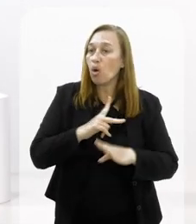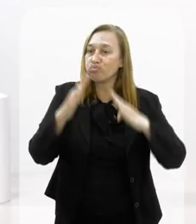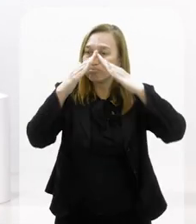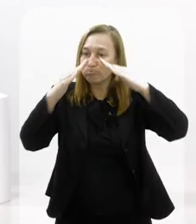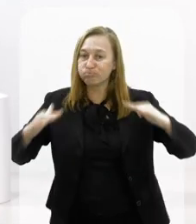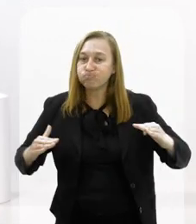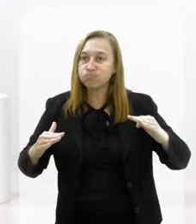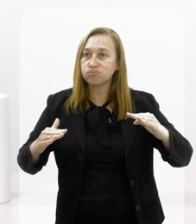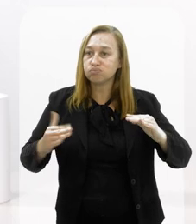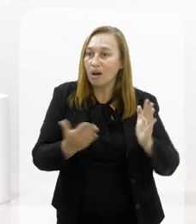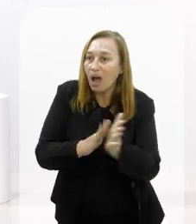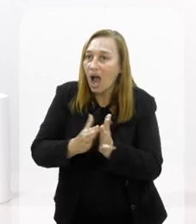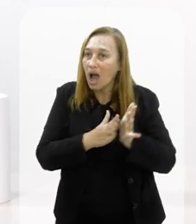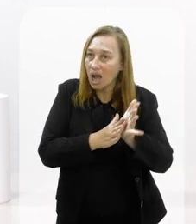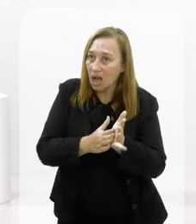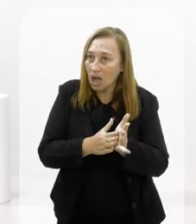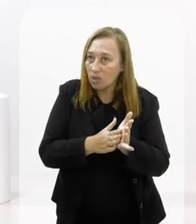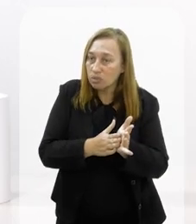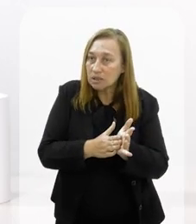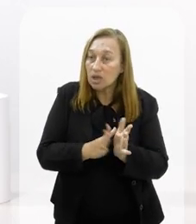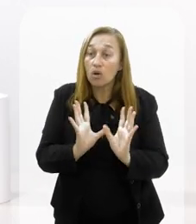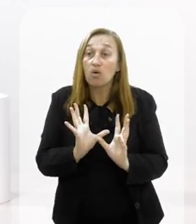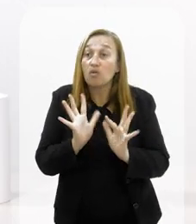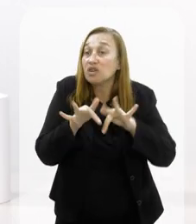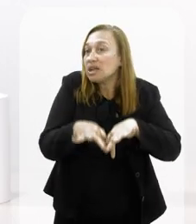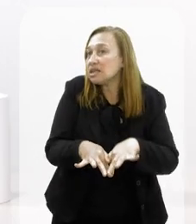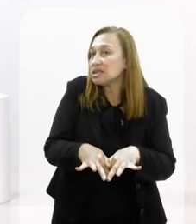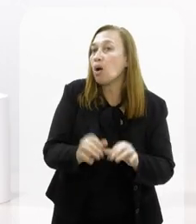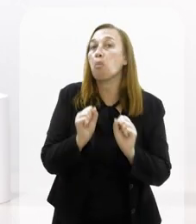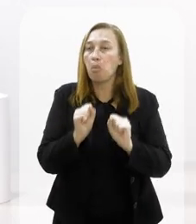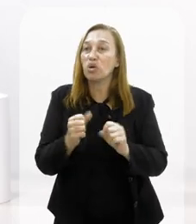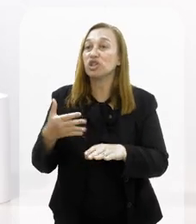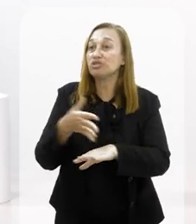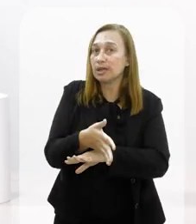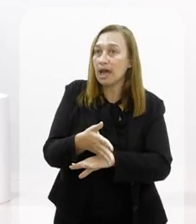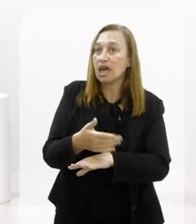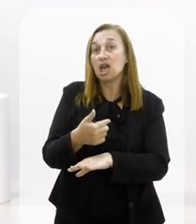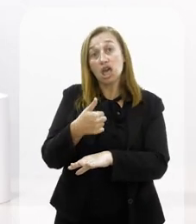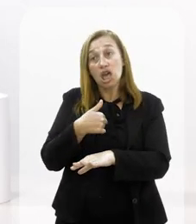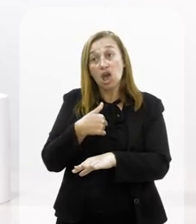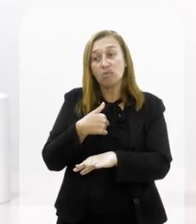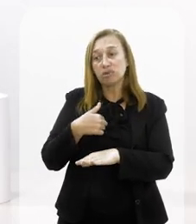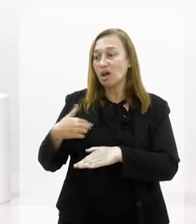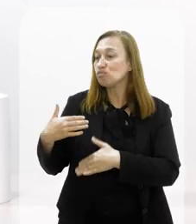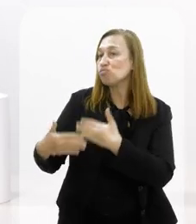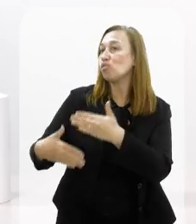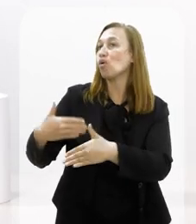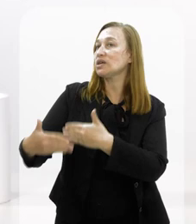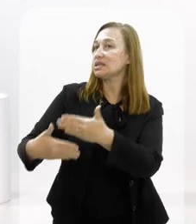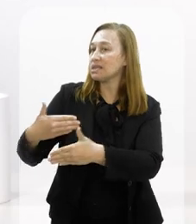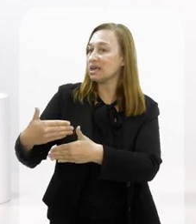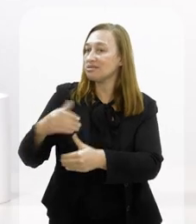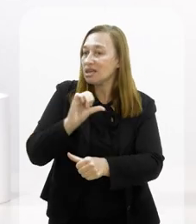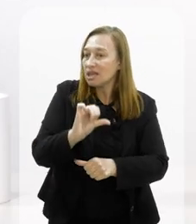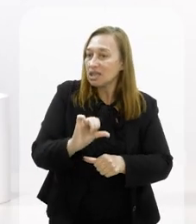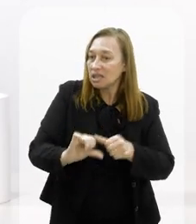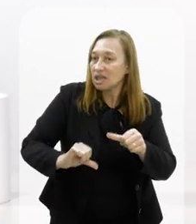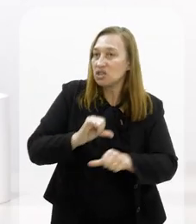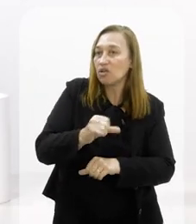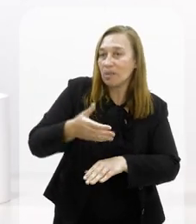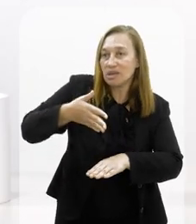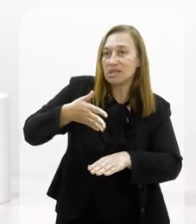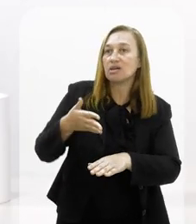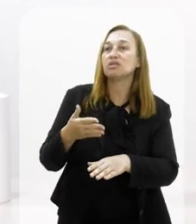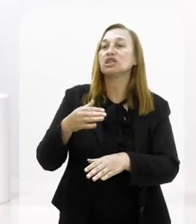a fábrica do Samba logo na primeira leva com a conclusão ela finalmente pôde entrar e eu participei do processo de entrada